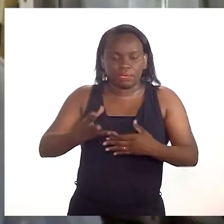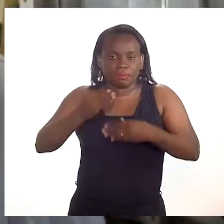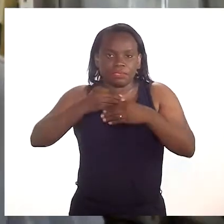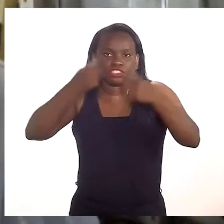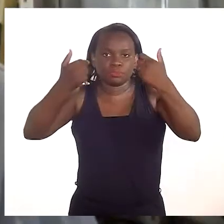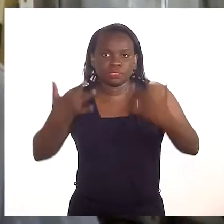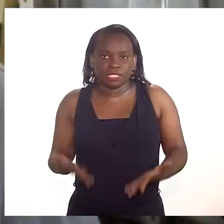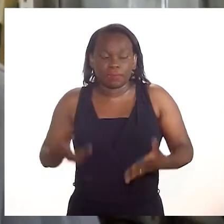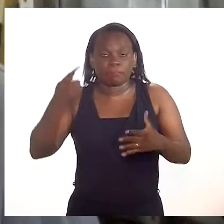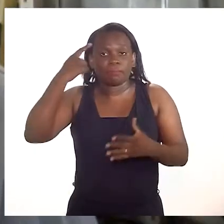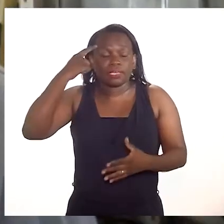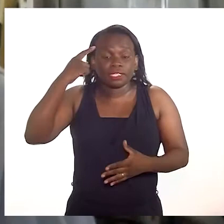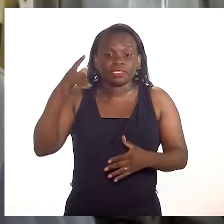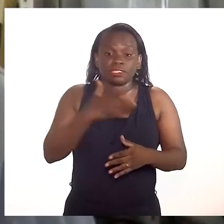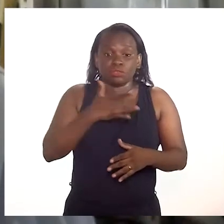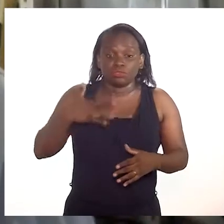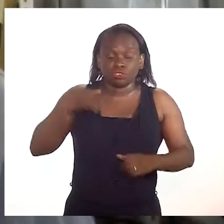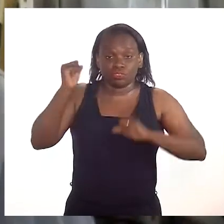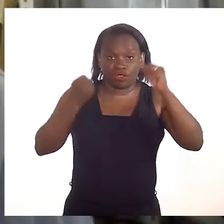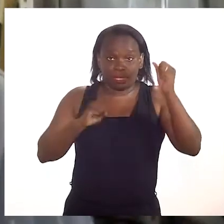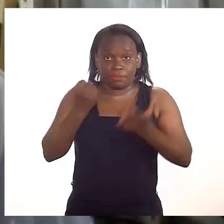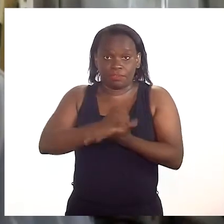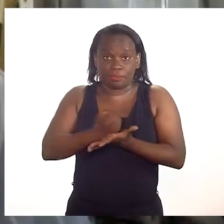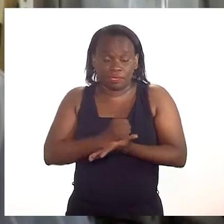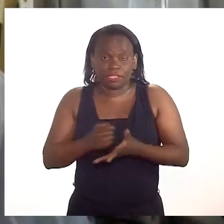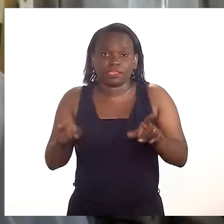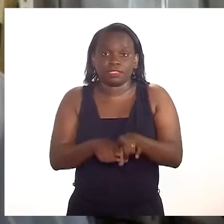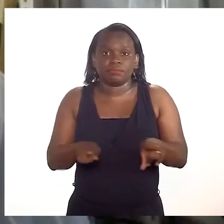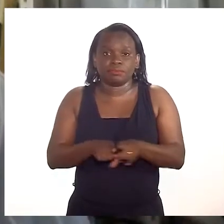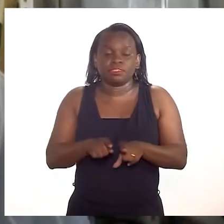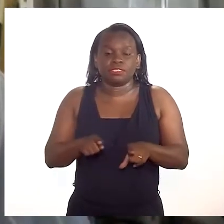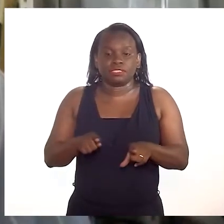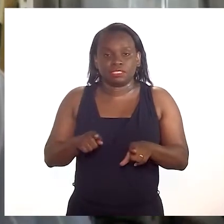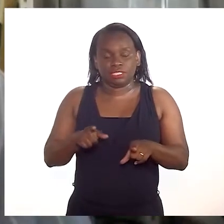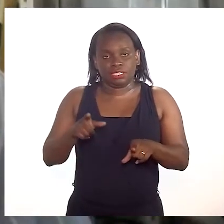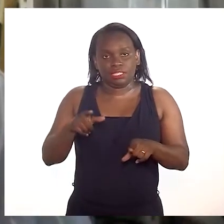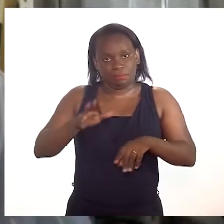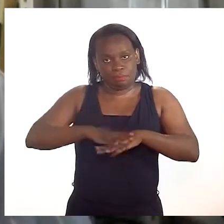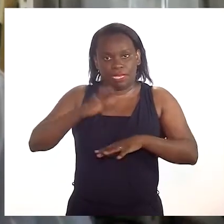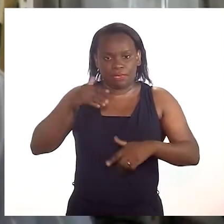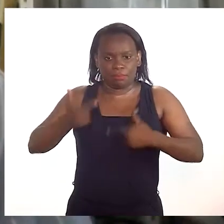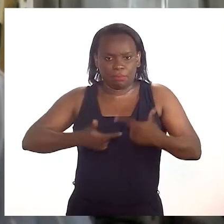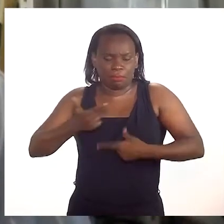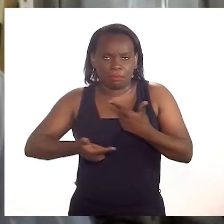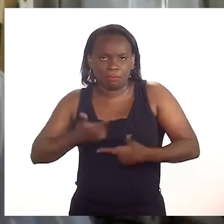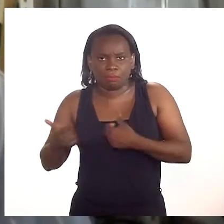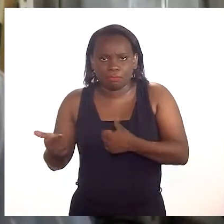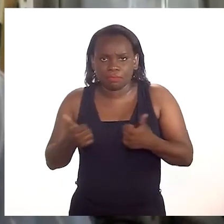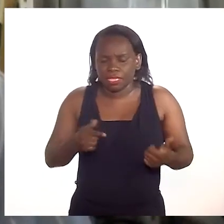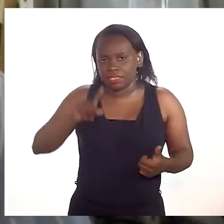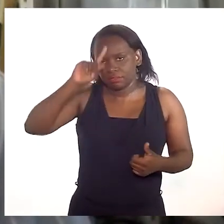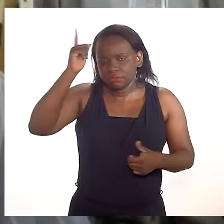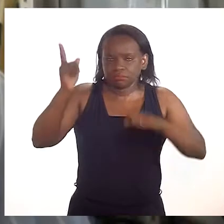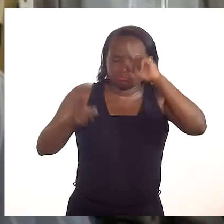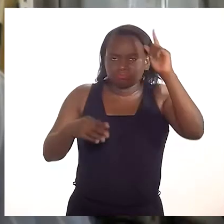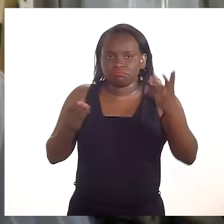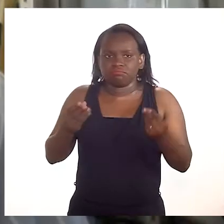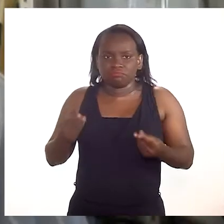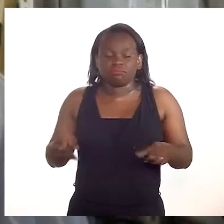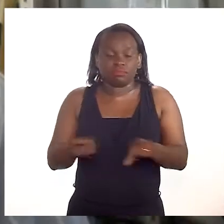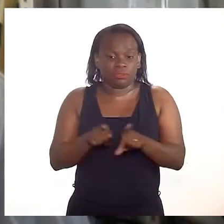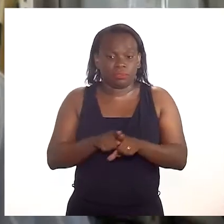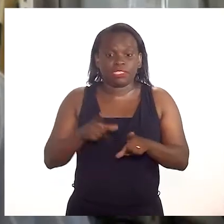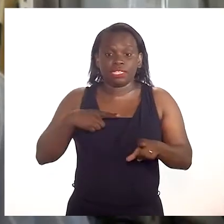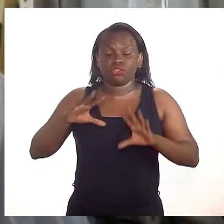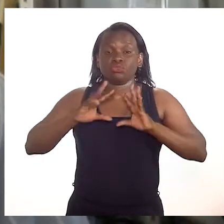quando a gente pensa da saúde, além da indústria farmacêutica, que é uma das mais dinâmicas e inovadoras,